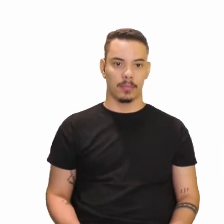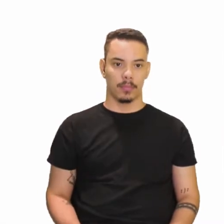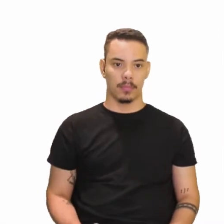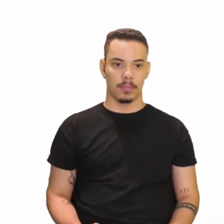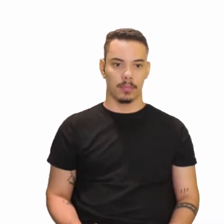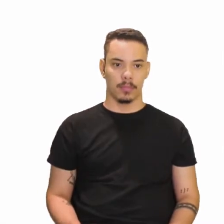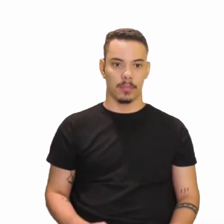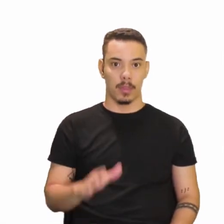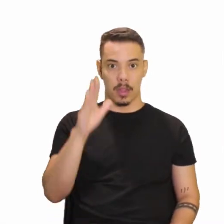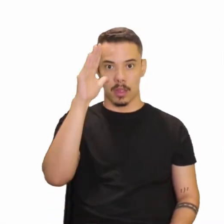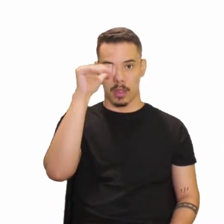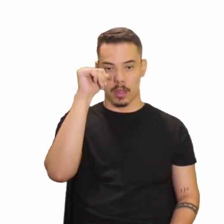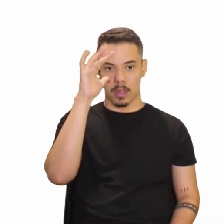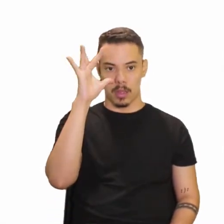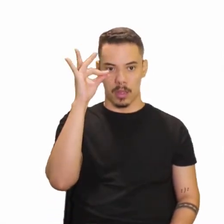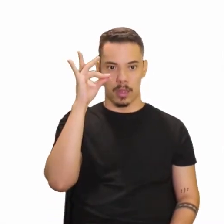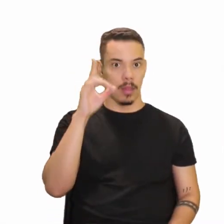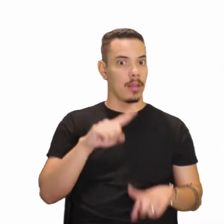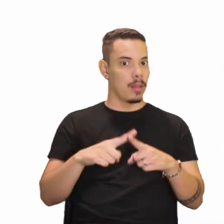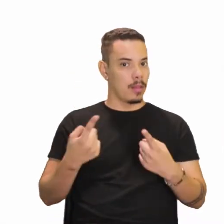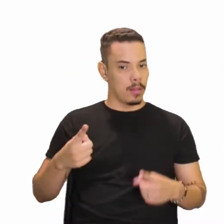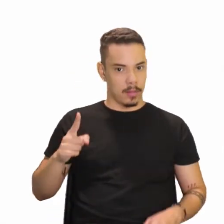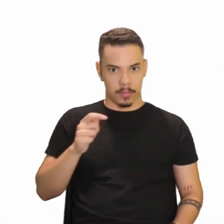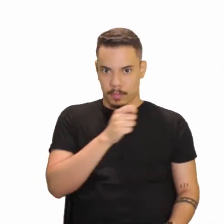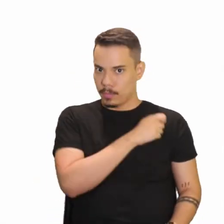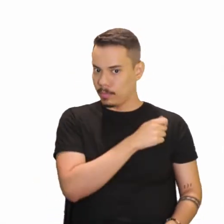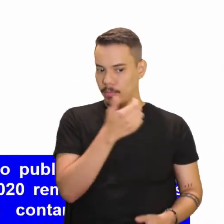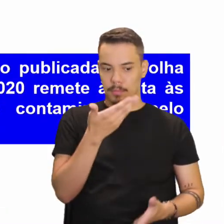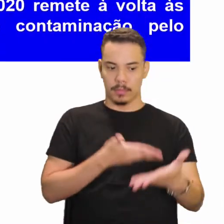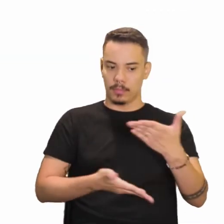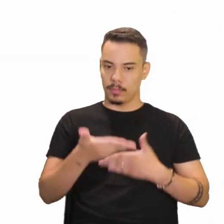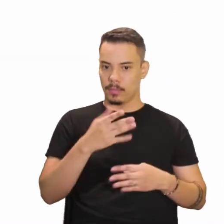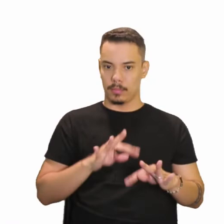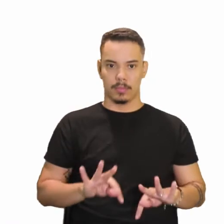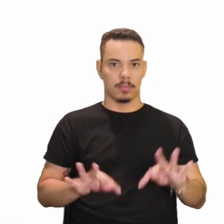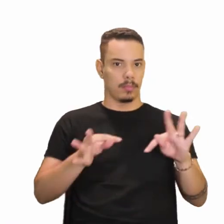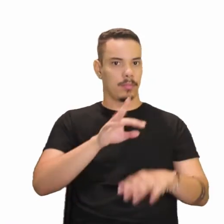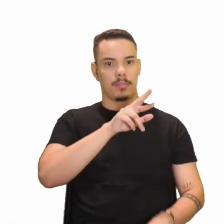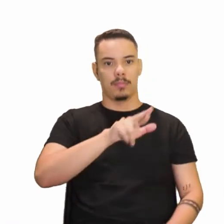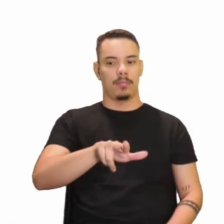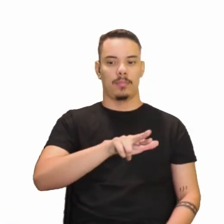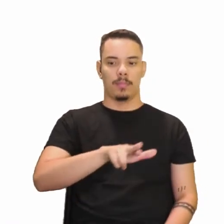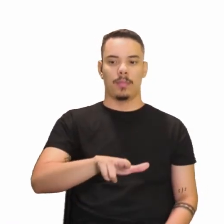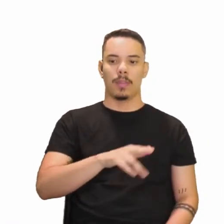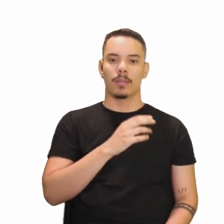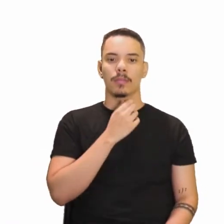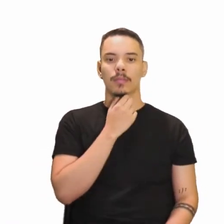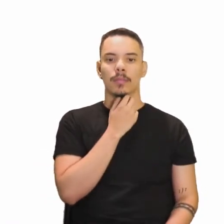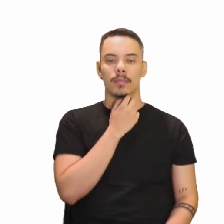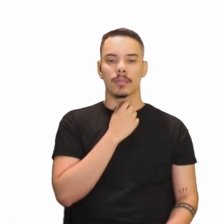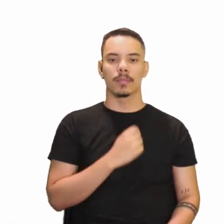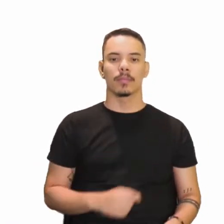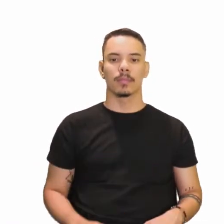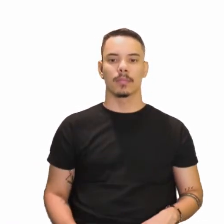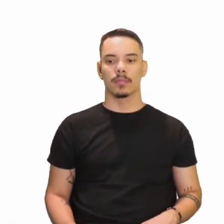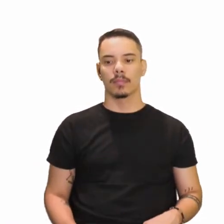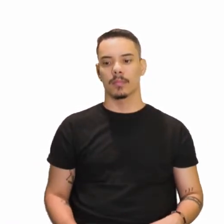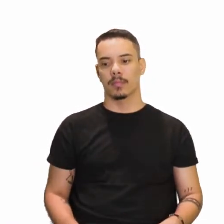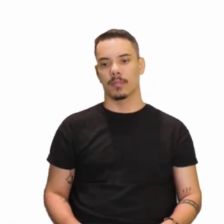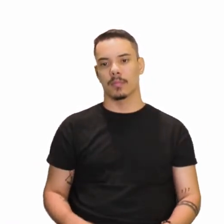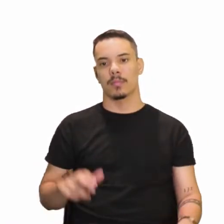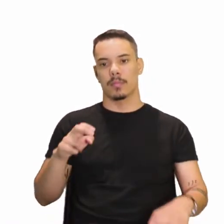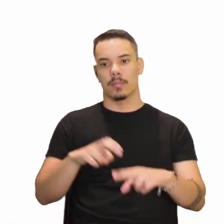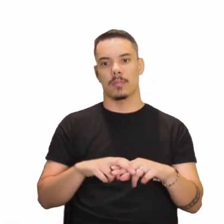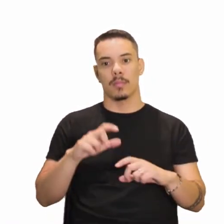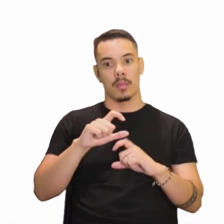mas ela não dá mediação não faz isso então que que nós temos aqui essa chaga de